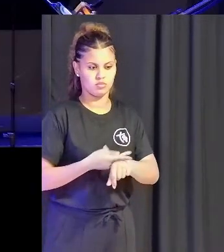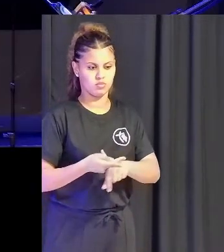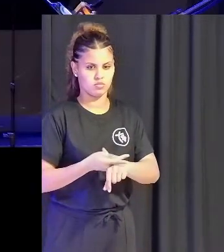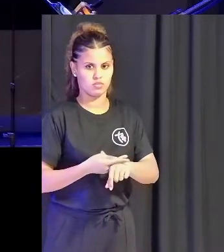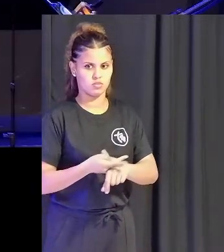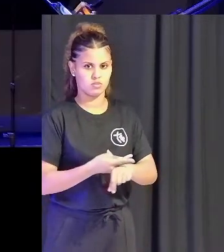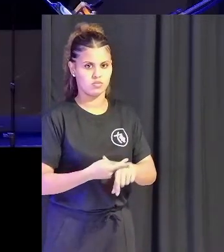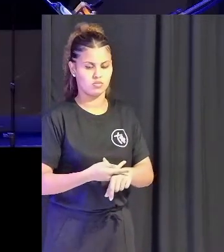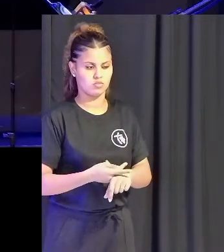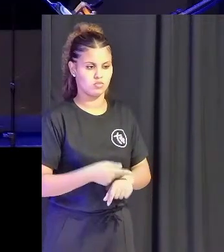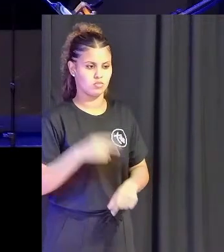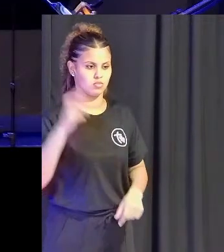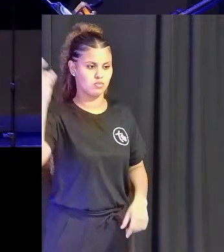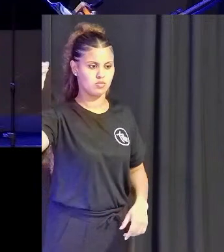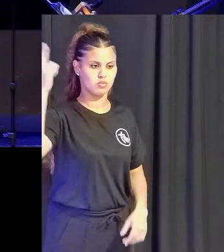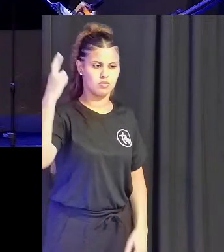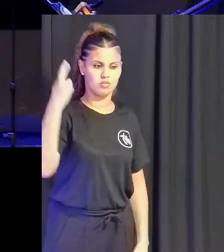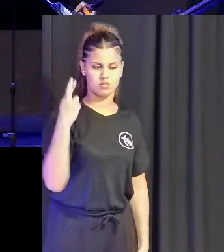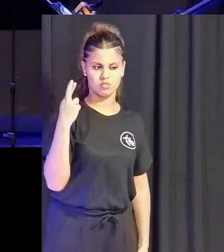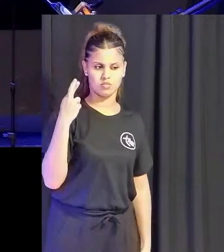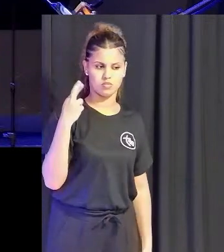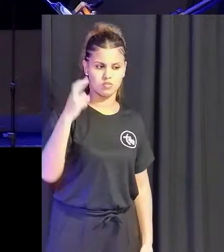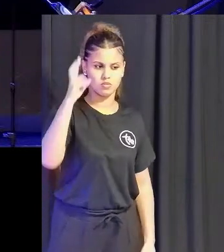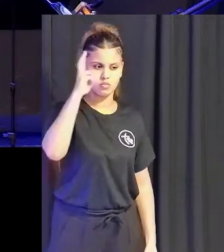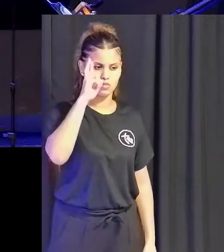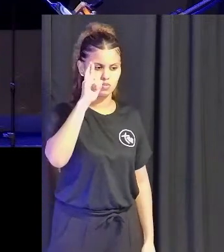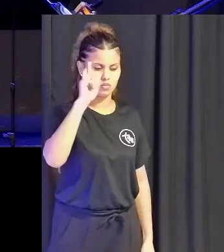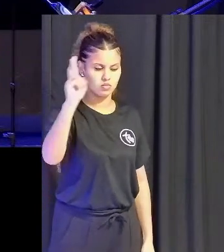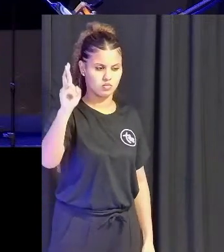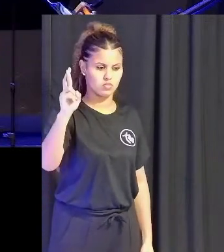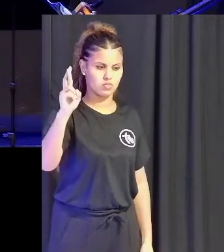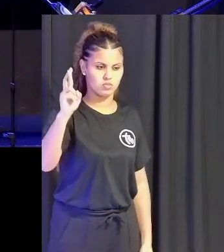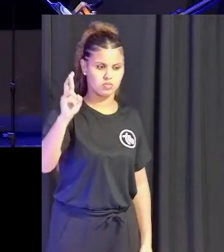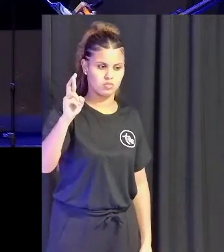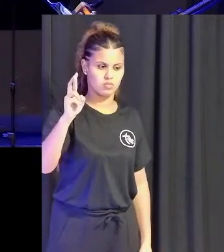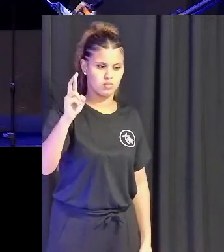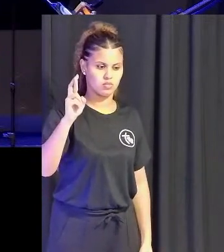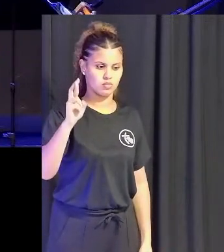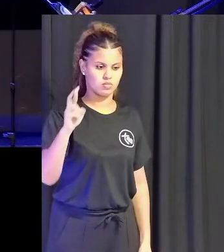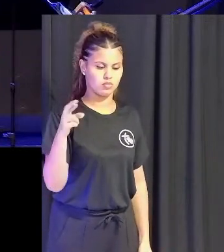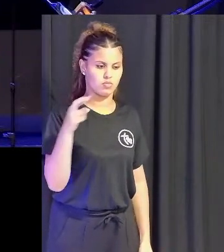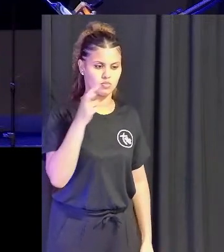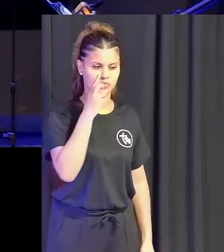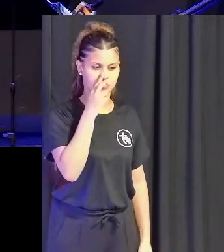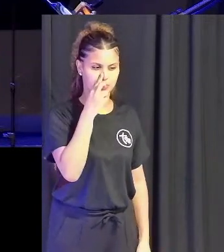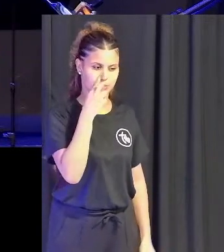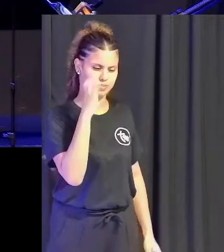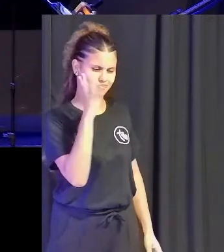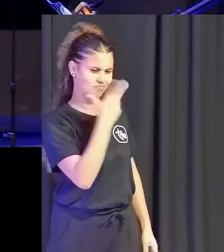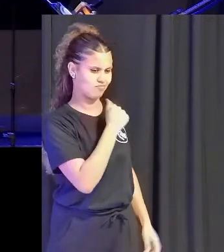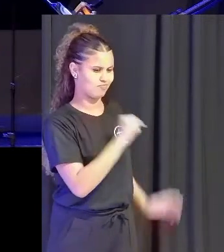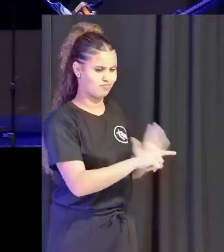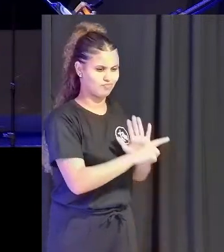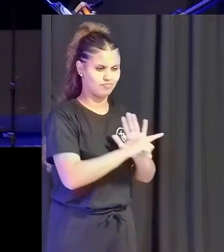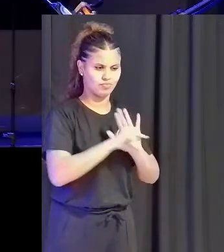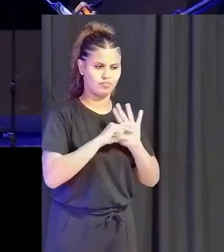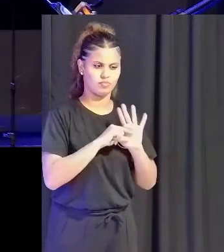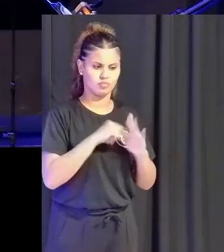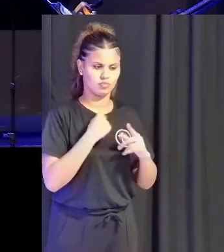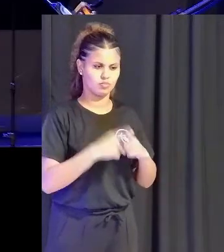proverá na tentação. É um lindo versículo, porque depois que a gente vê que as tentações vão vir, somos lembrados